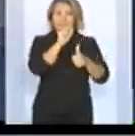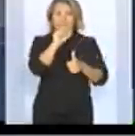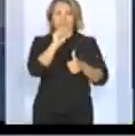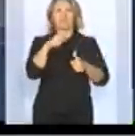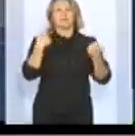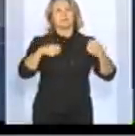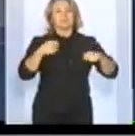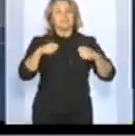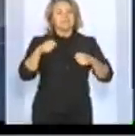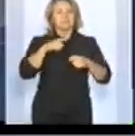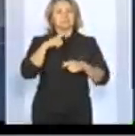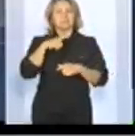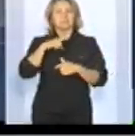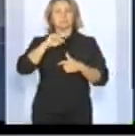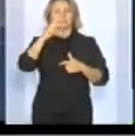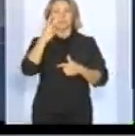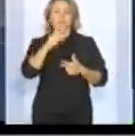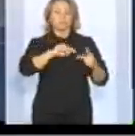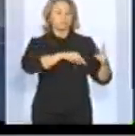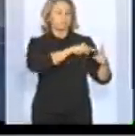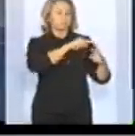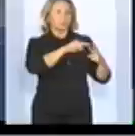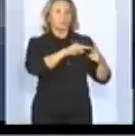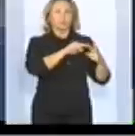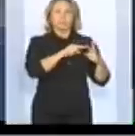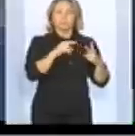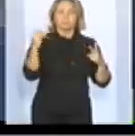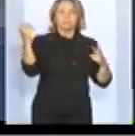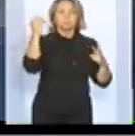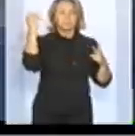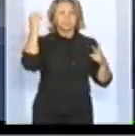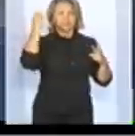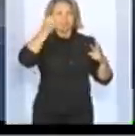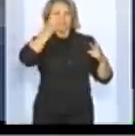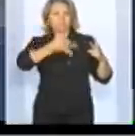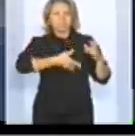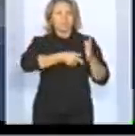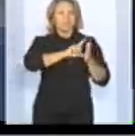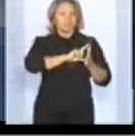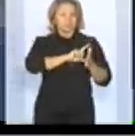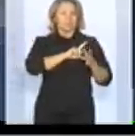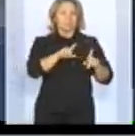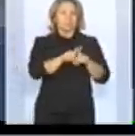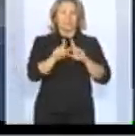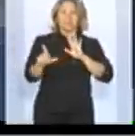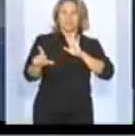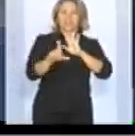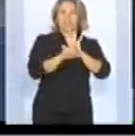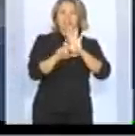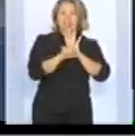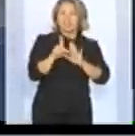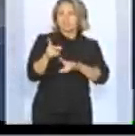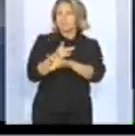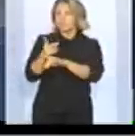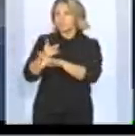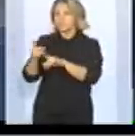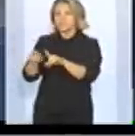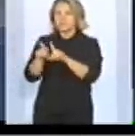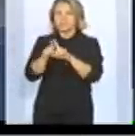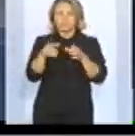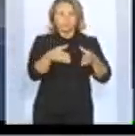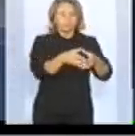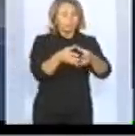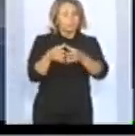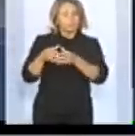precisamos segmentar dois pontos que o Dr. Manoel Rangel muito bem explicou. A lei busca, e principalmente os artigos 5º